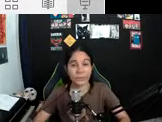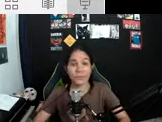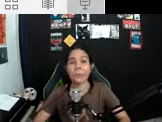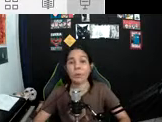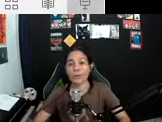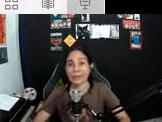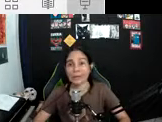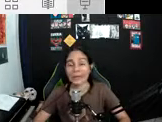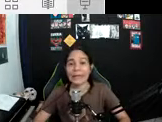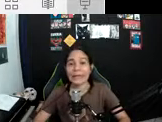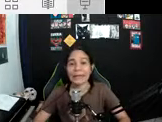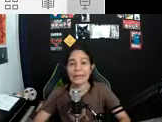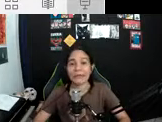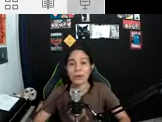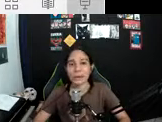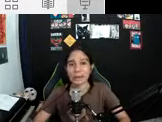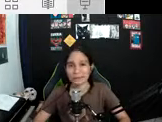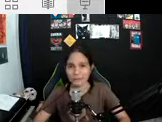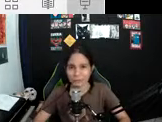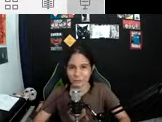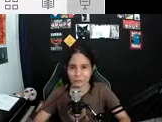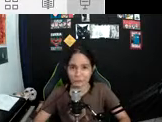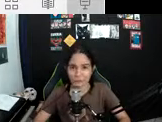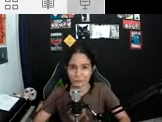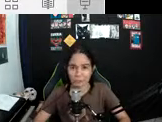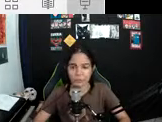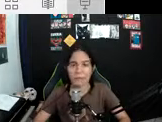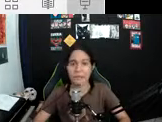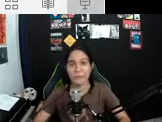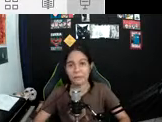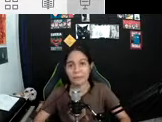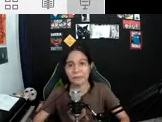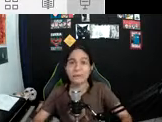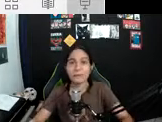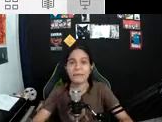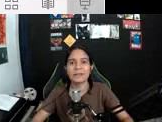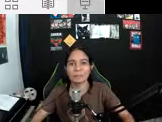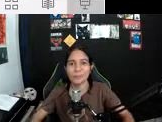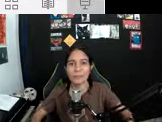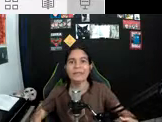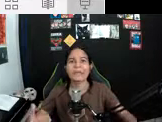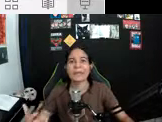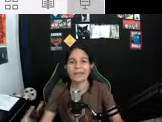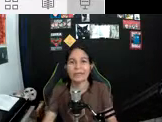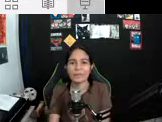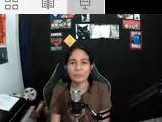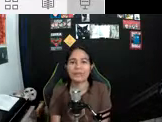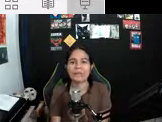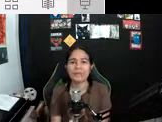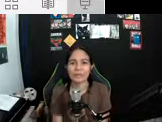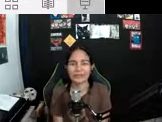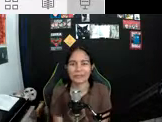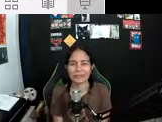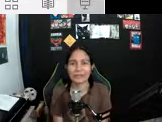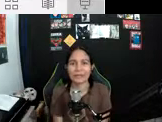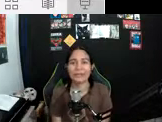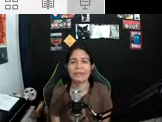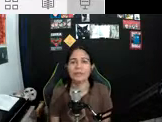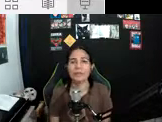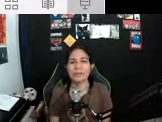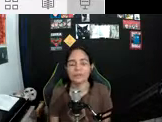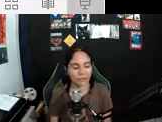mas resolveram apostar, né, e jogaram essa pessoa no poder. E nós, infelizmente, caímos, né, na